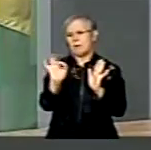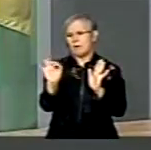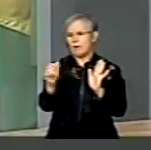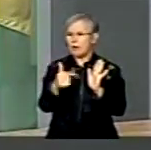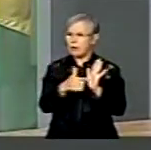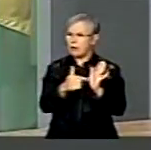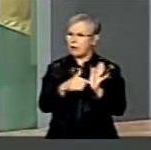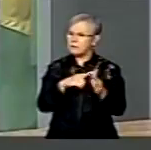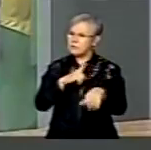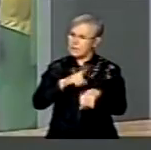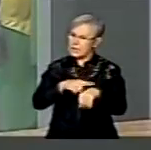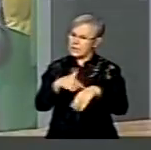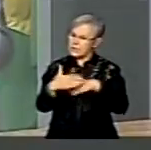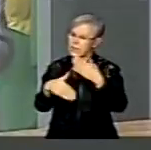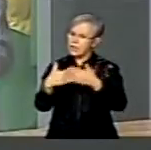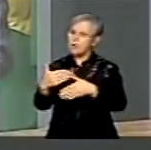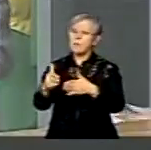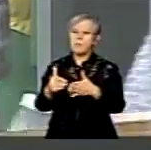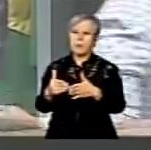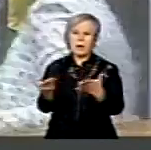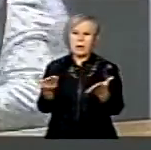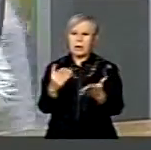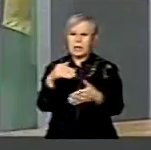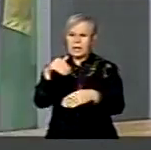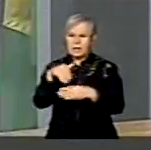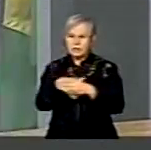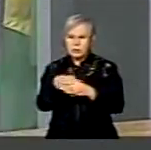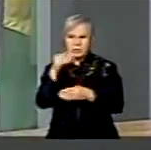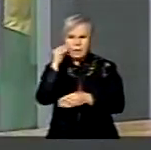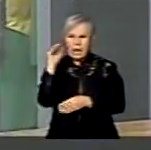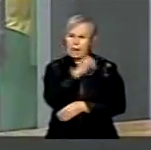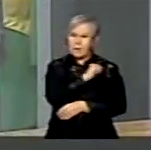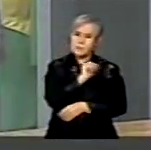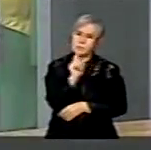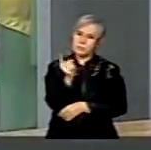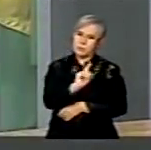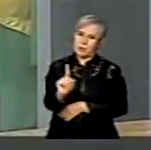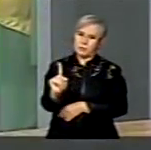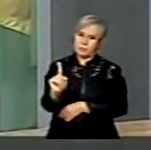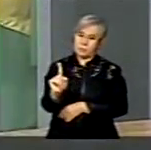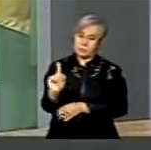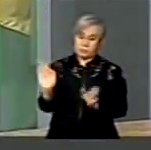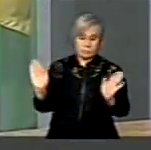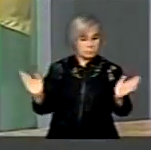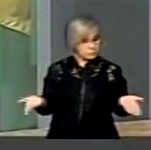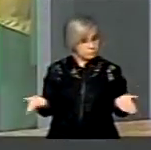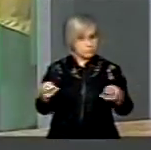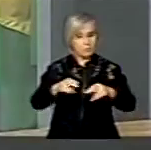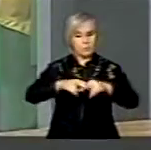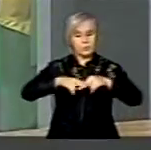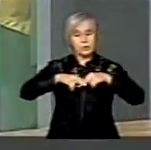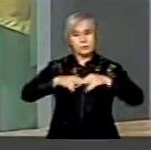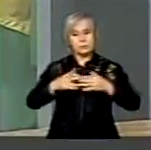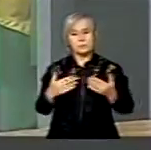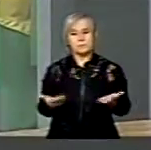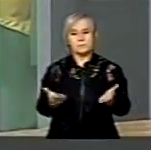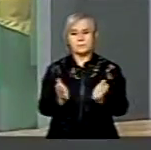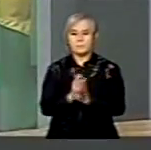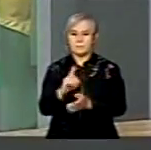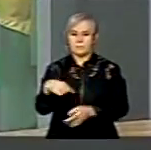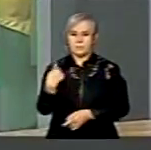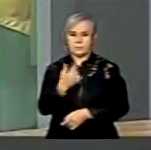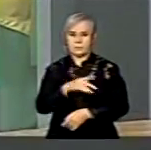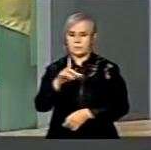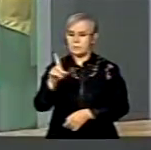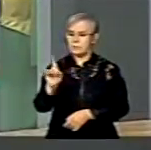de caducar, não se justifica na atual conjuntura. Então, diante desse cenário, os